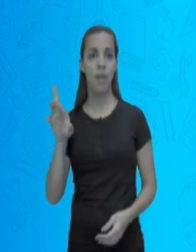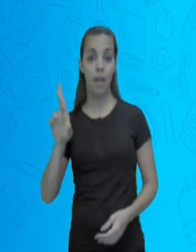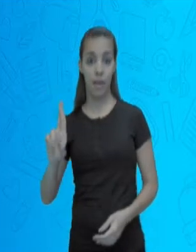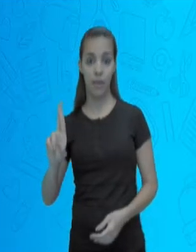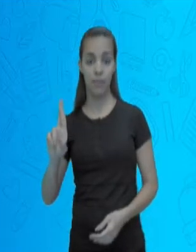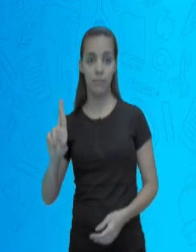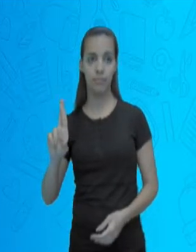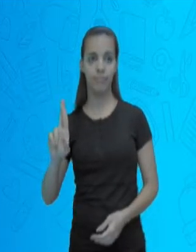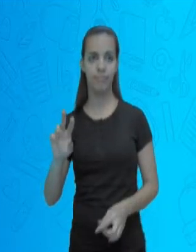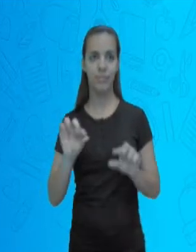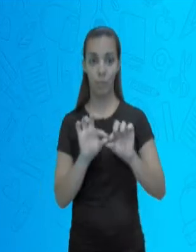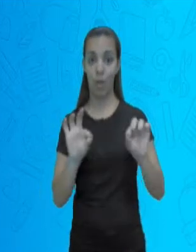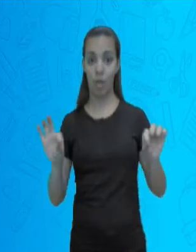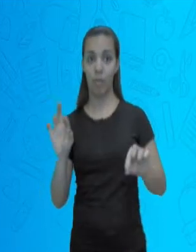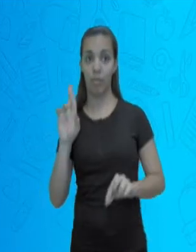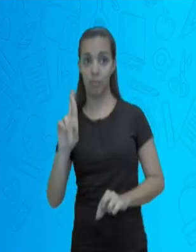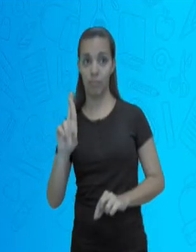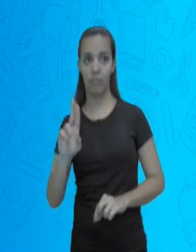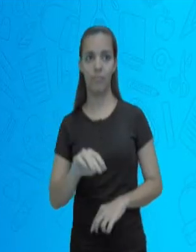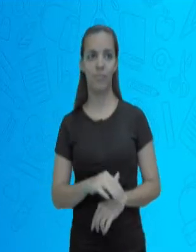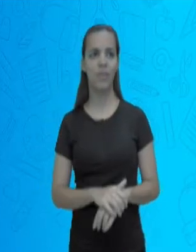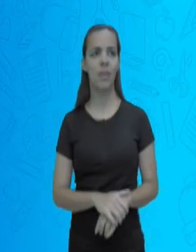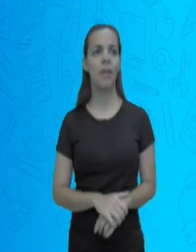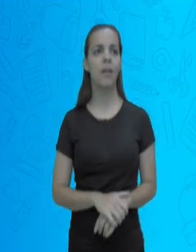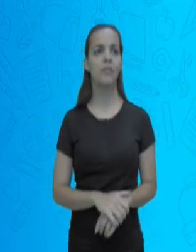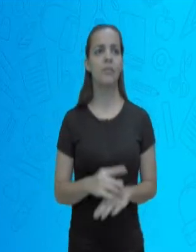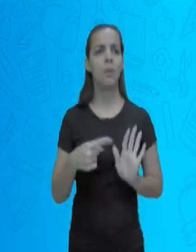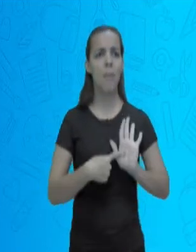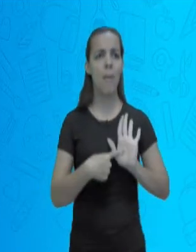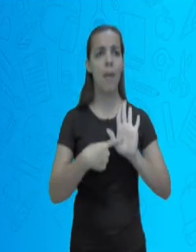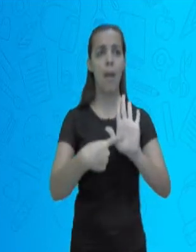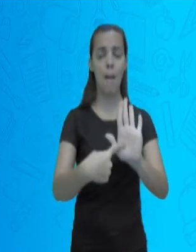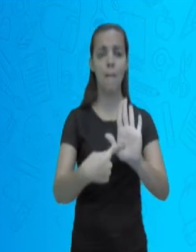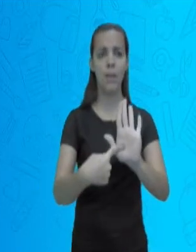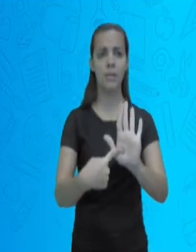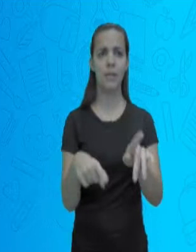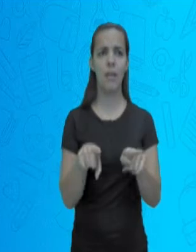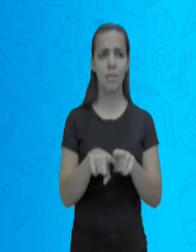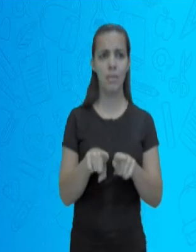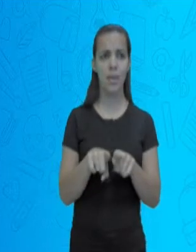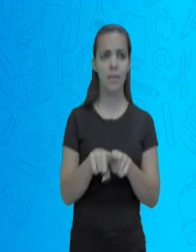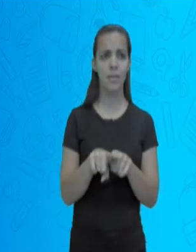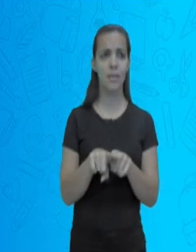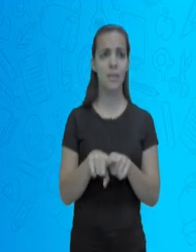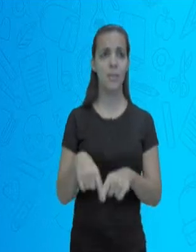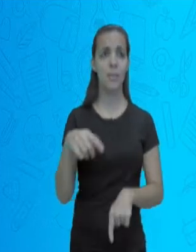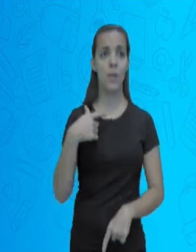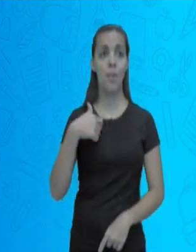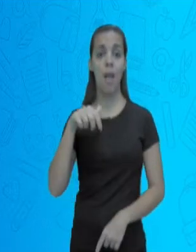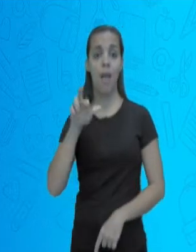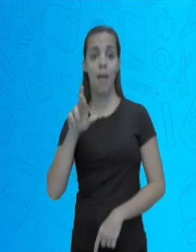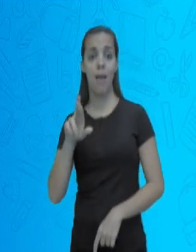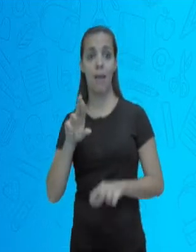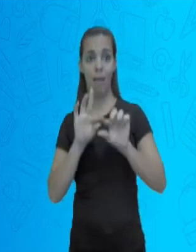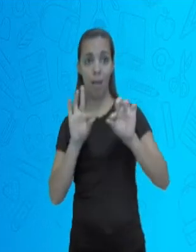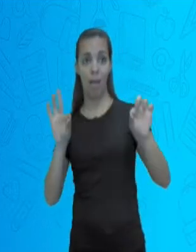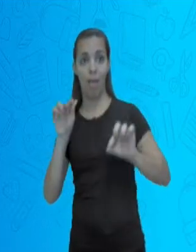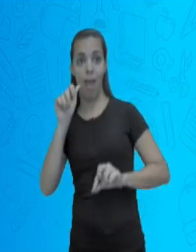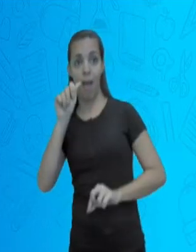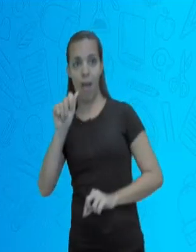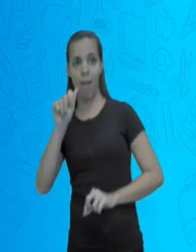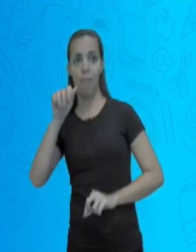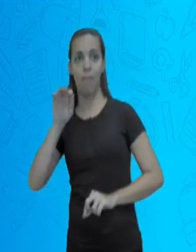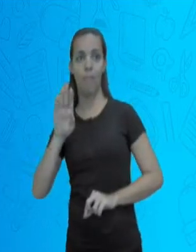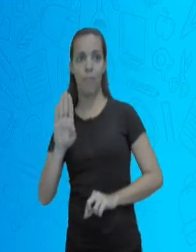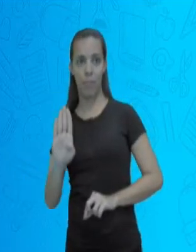letra R minúscula e podemos representar também essa reta R com 2 pontos,